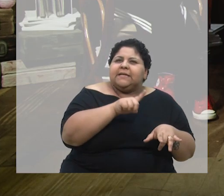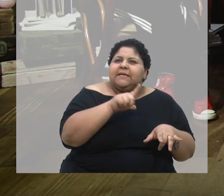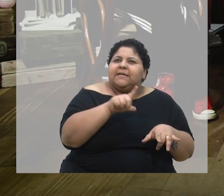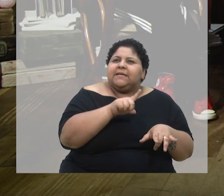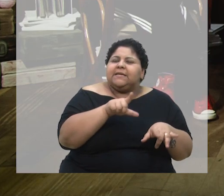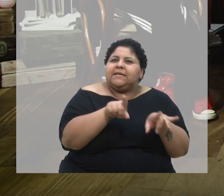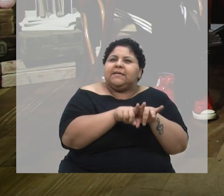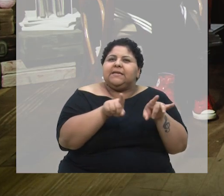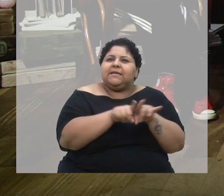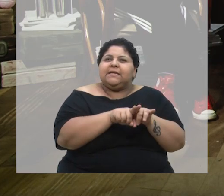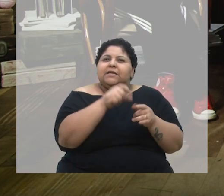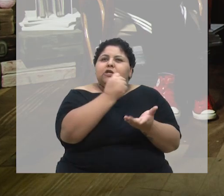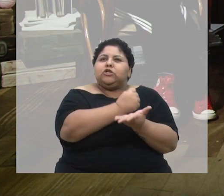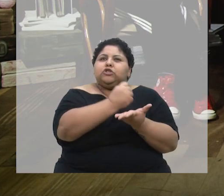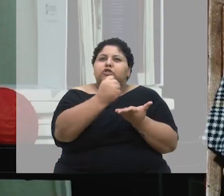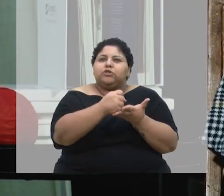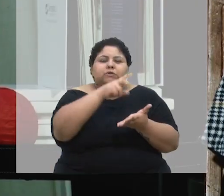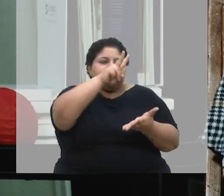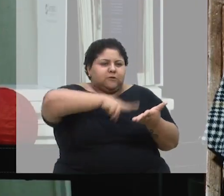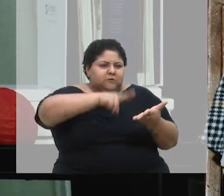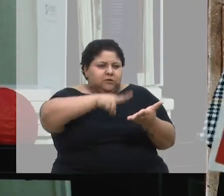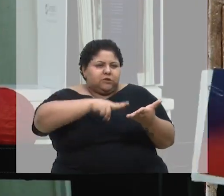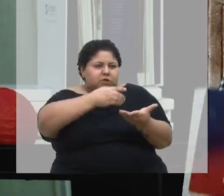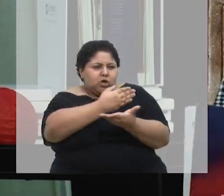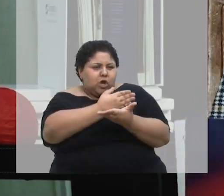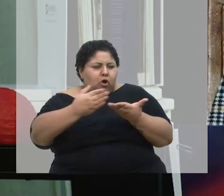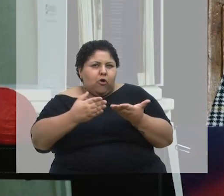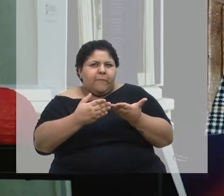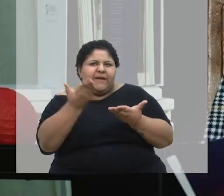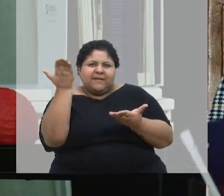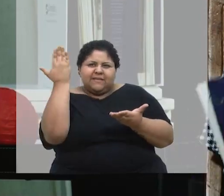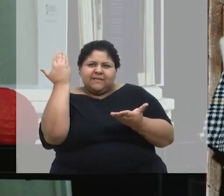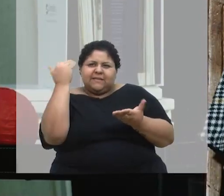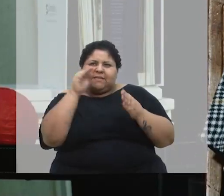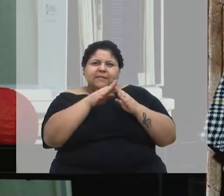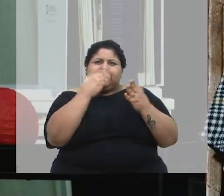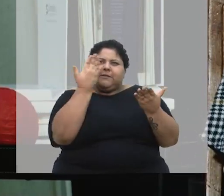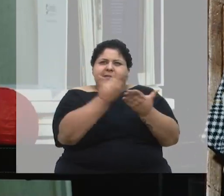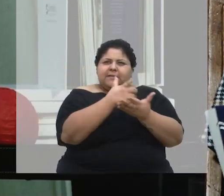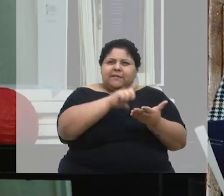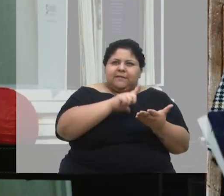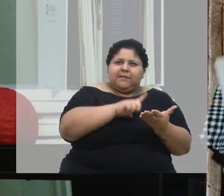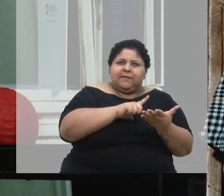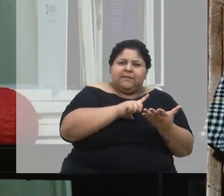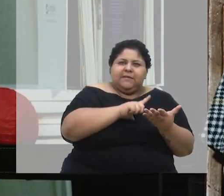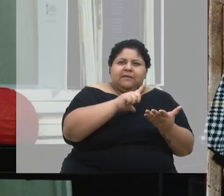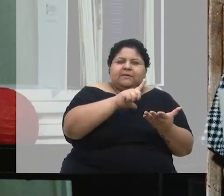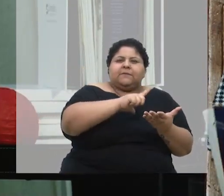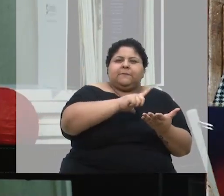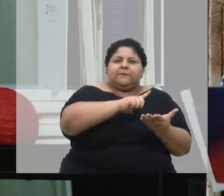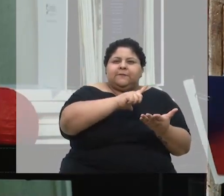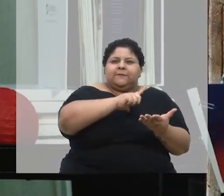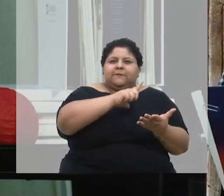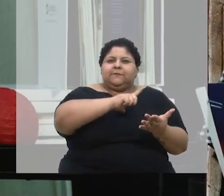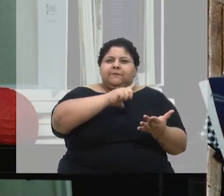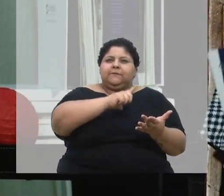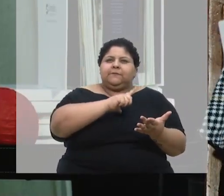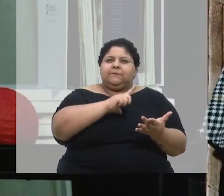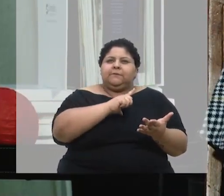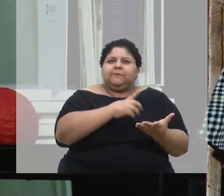passaporte da leitura, né? Porque a gente sabe que a formação dos leitores começa muito na escola, quando tinha aquelas matérias que tem que ler os livros, né?